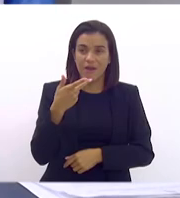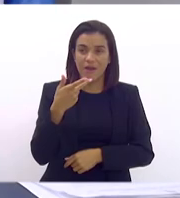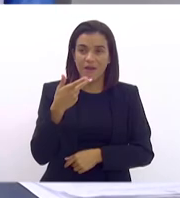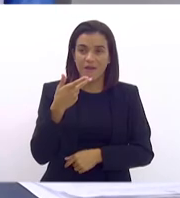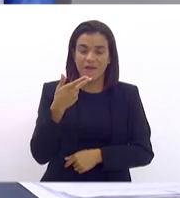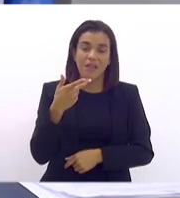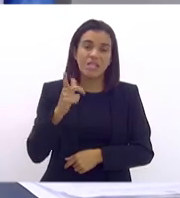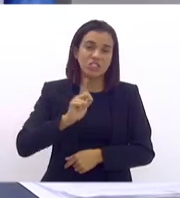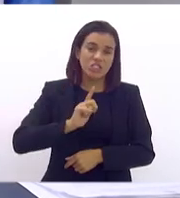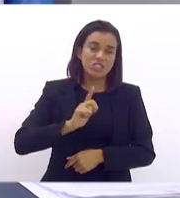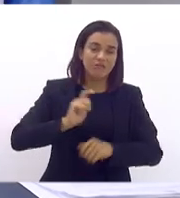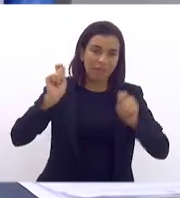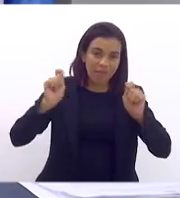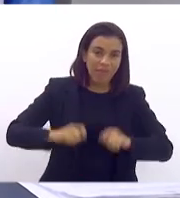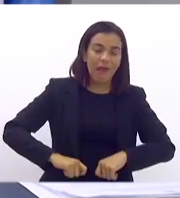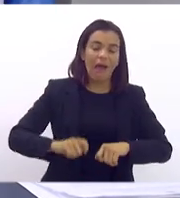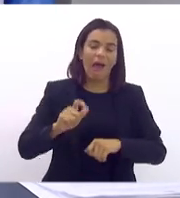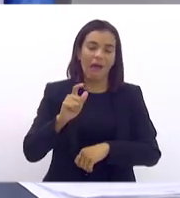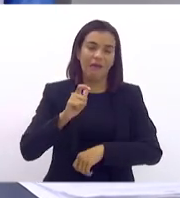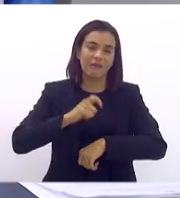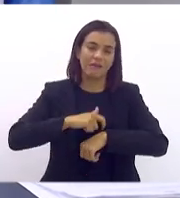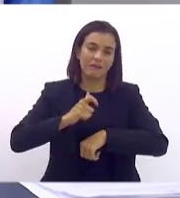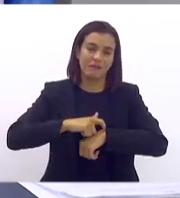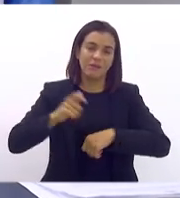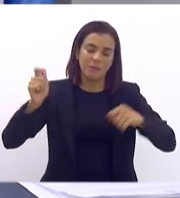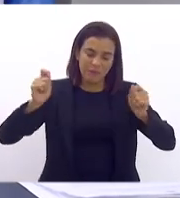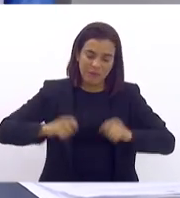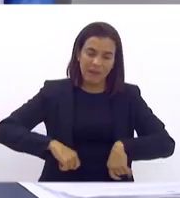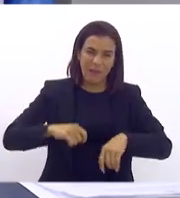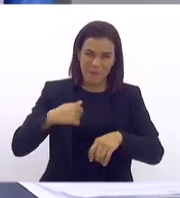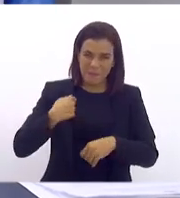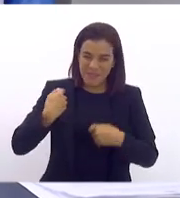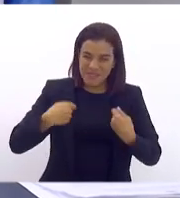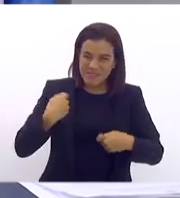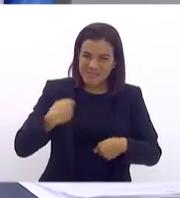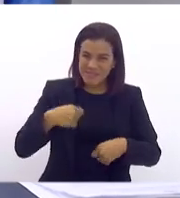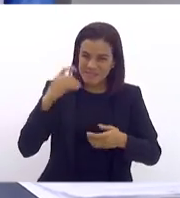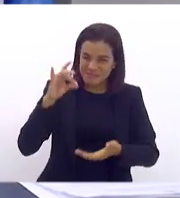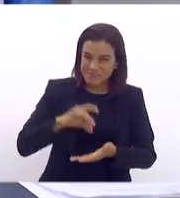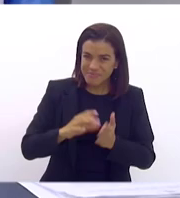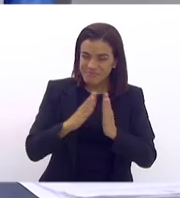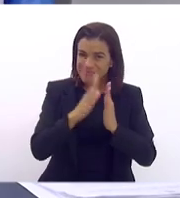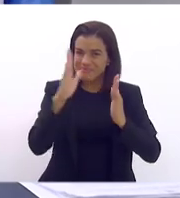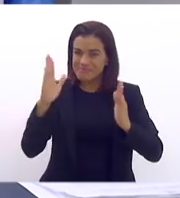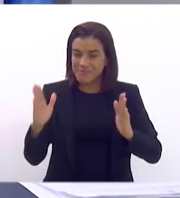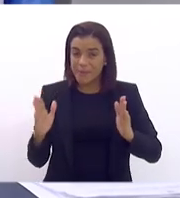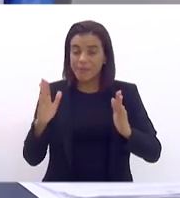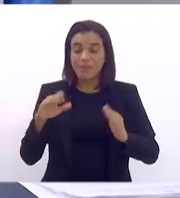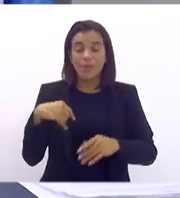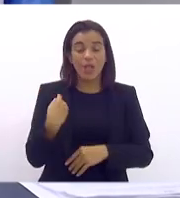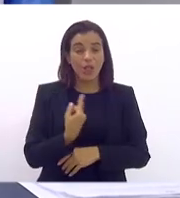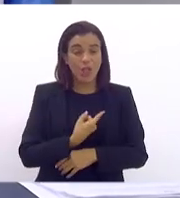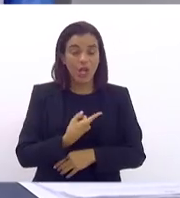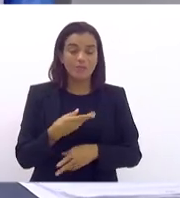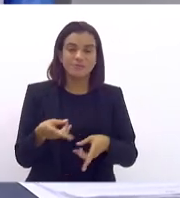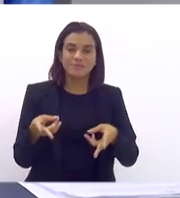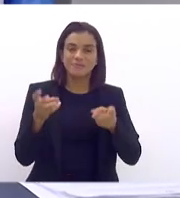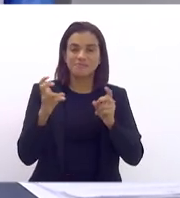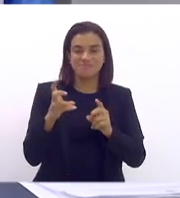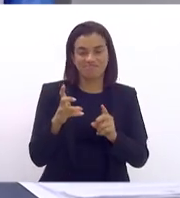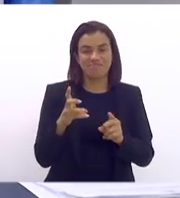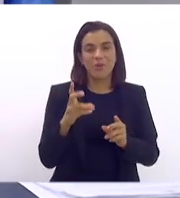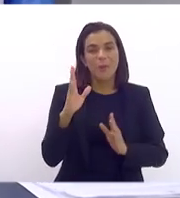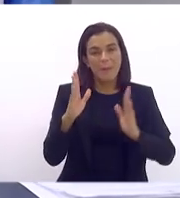tempo hábil, inclusive falaram, será que a gente precisa realmente prorrogar? E nós vimos que o prazo, de fato,